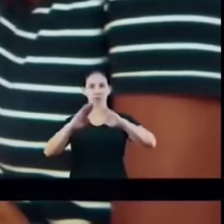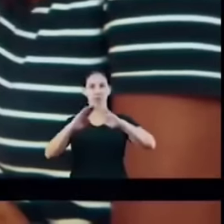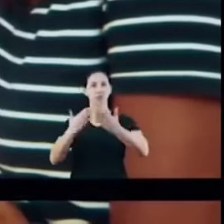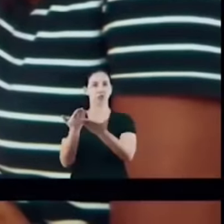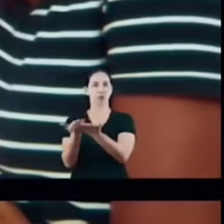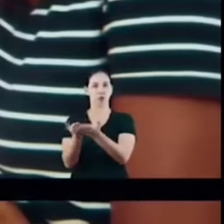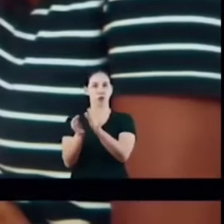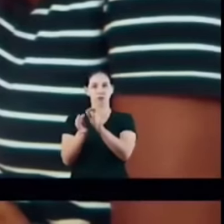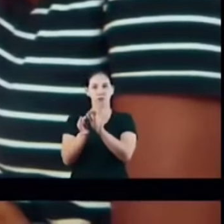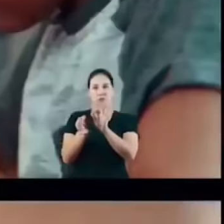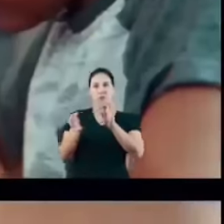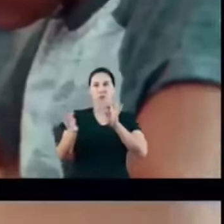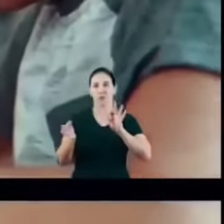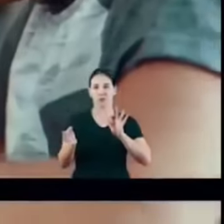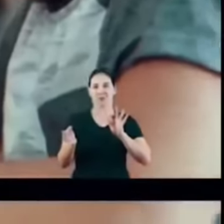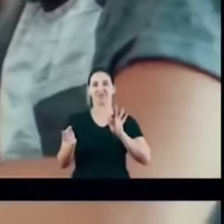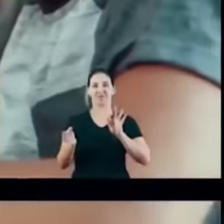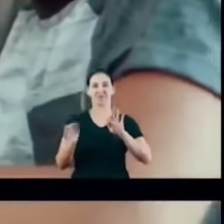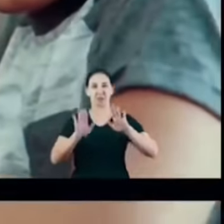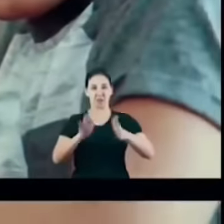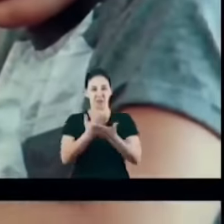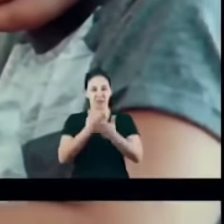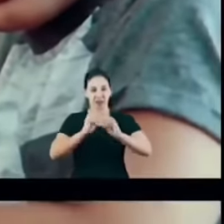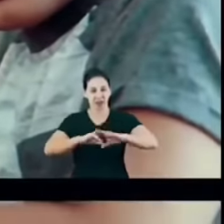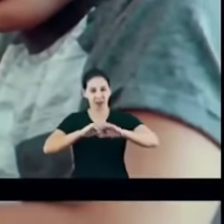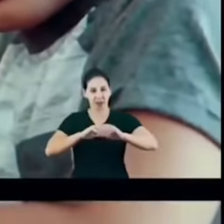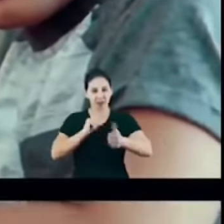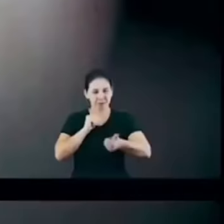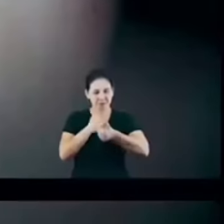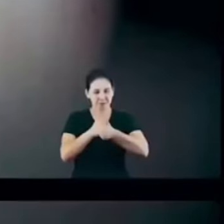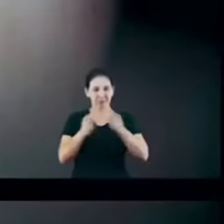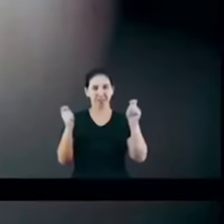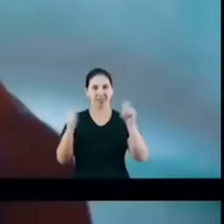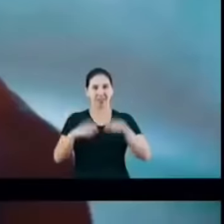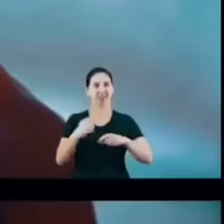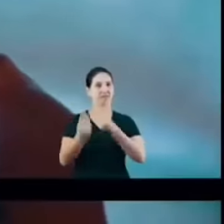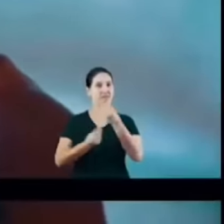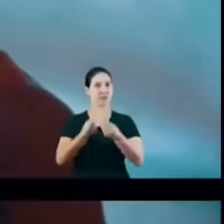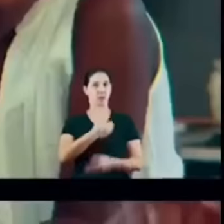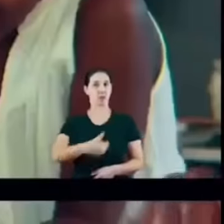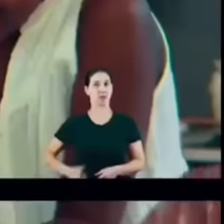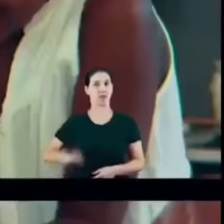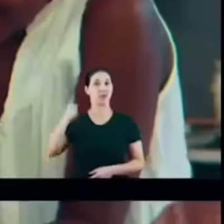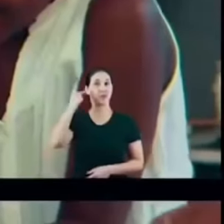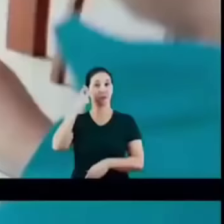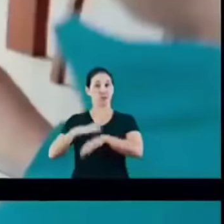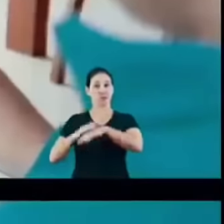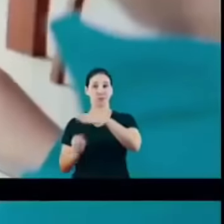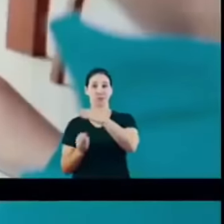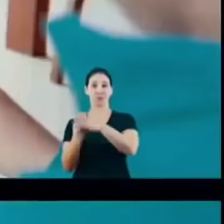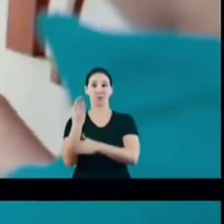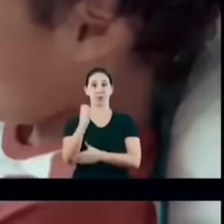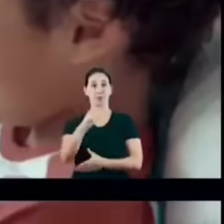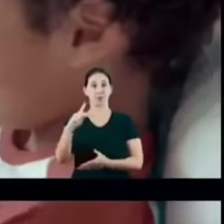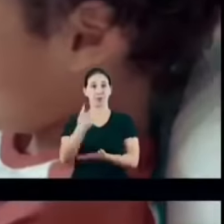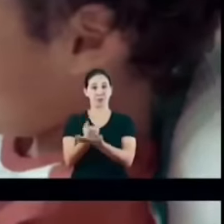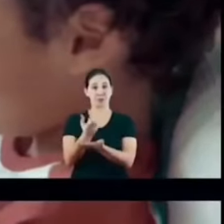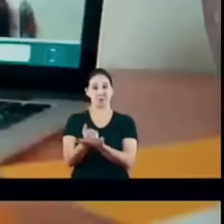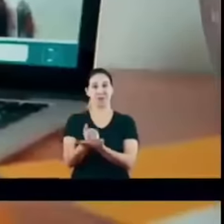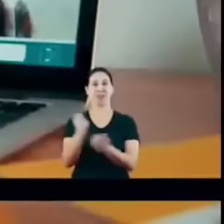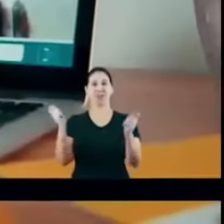A escola pode estar distante, mas as aulas não. Por isso, o governo de São Paulo criou um aplicativo online